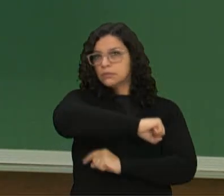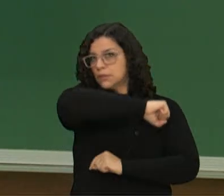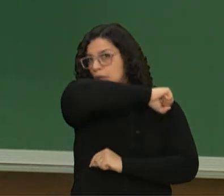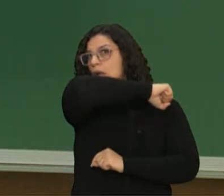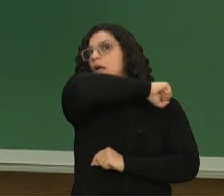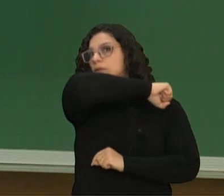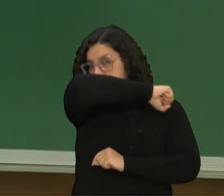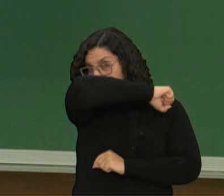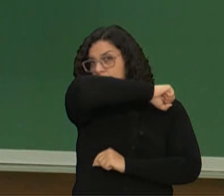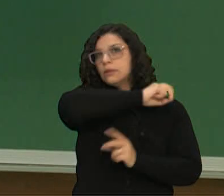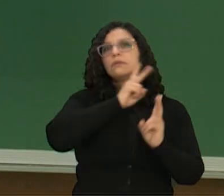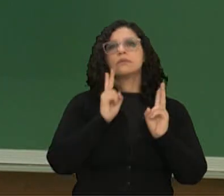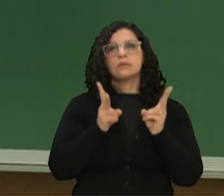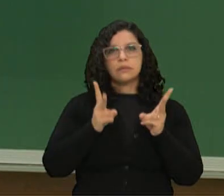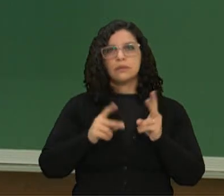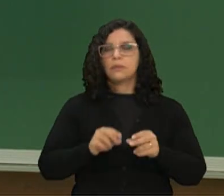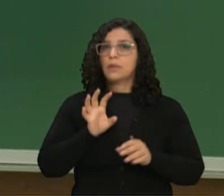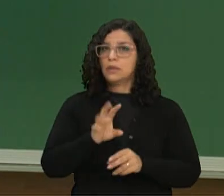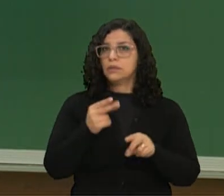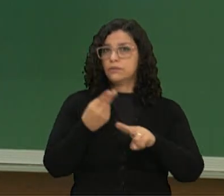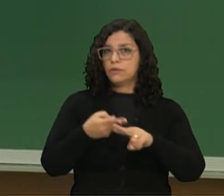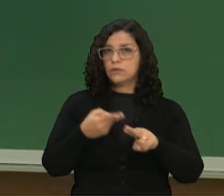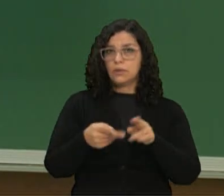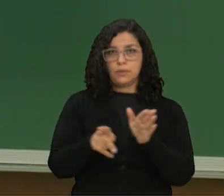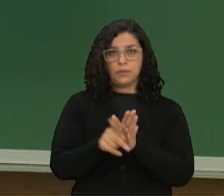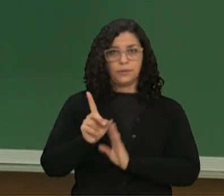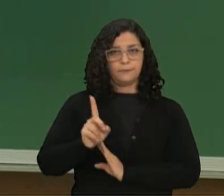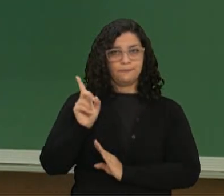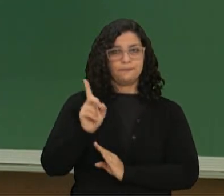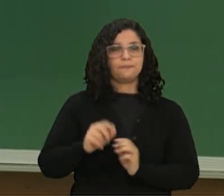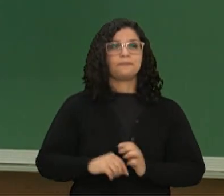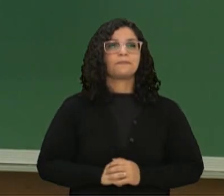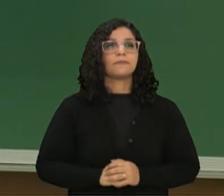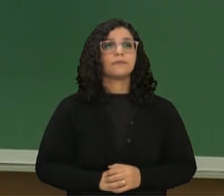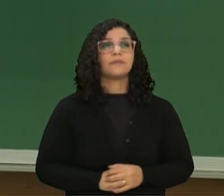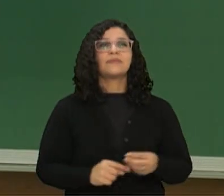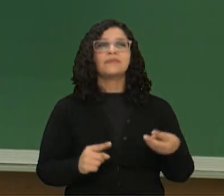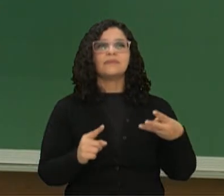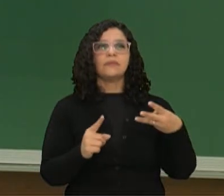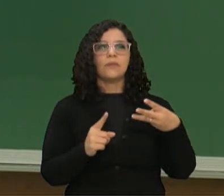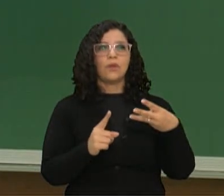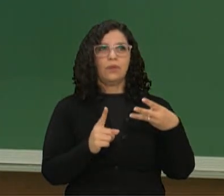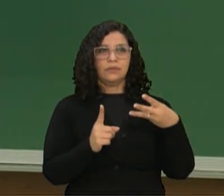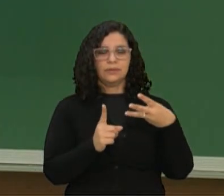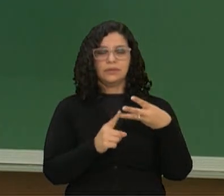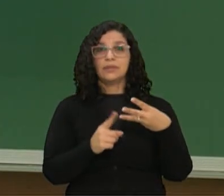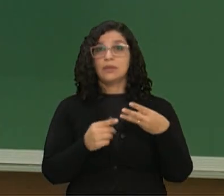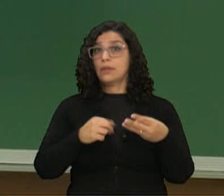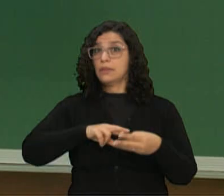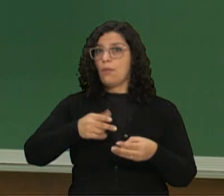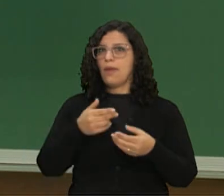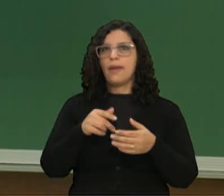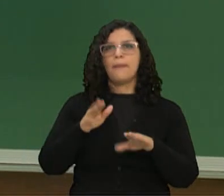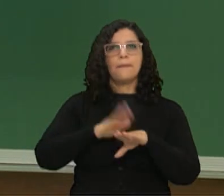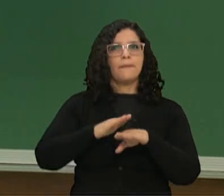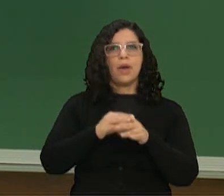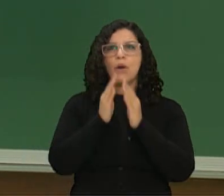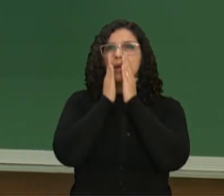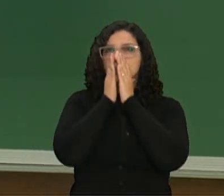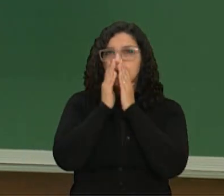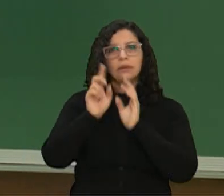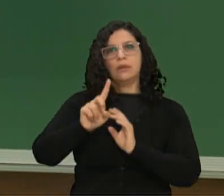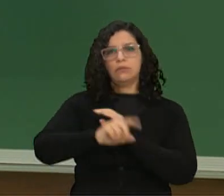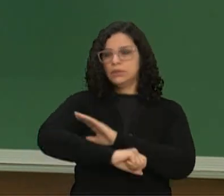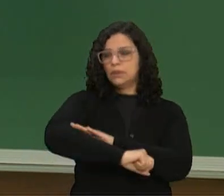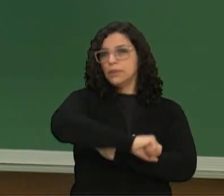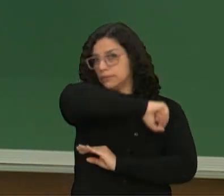Então, tossir ou espirrar no seu cotovelo dobrado. É, e não nas suas mãos, né? Not your